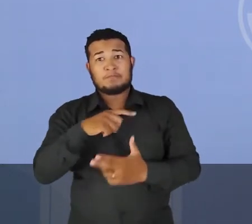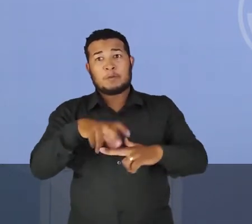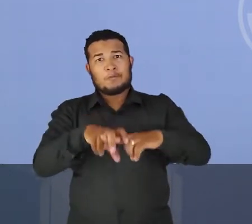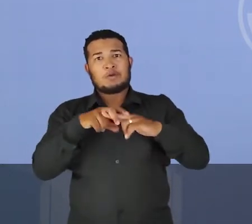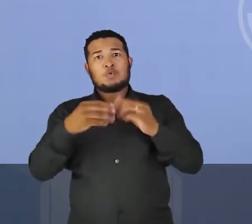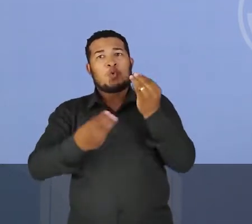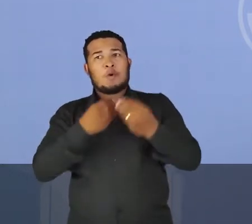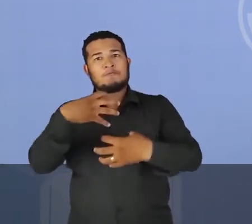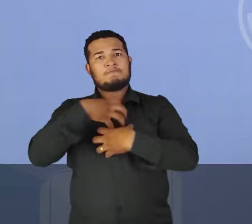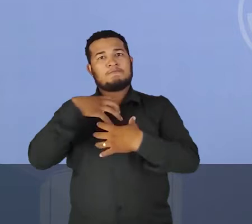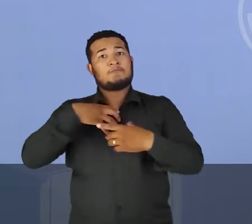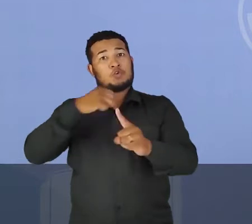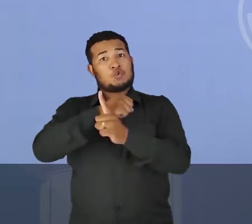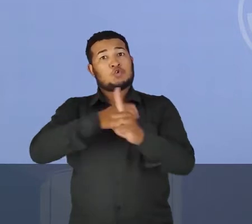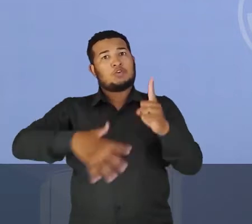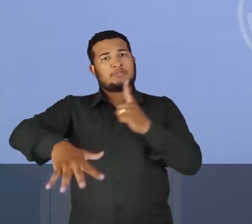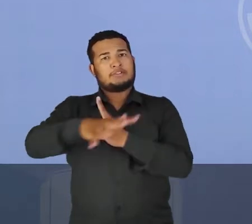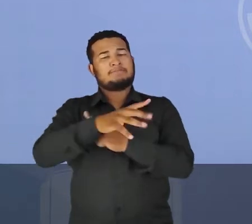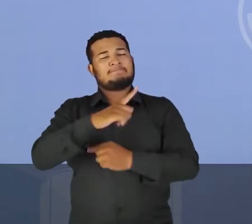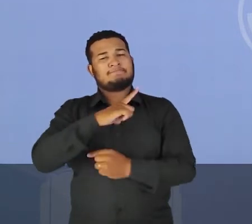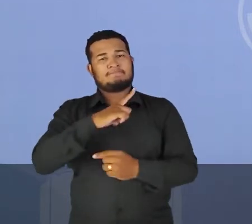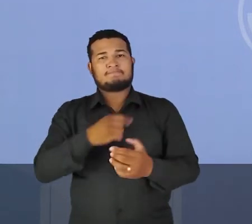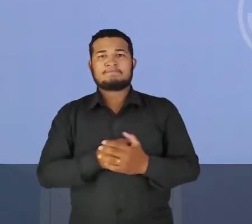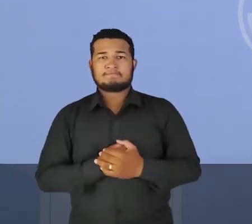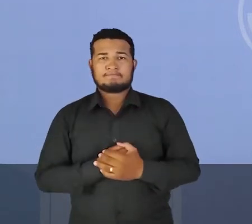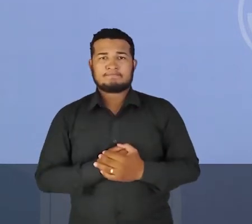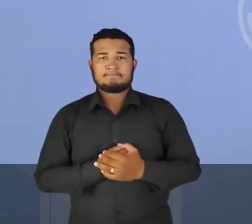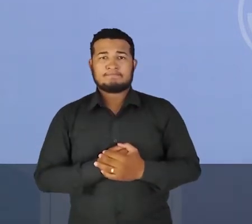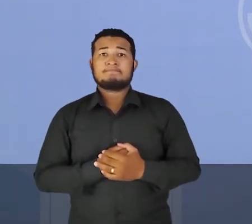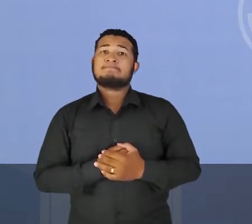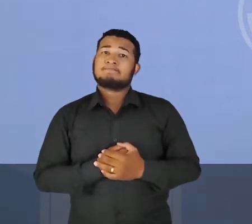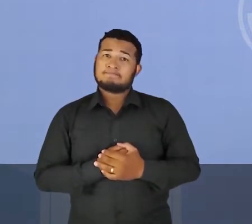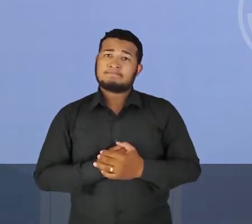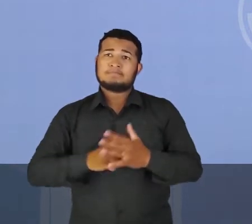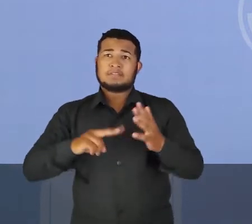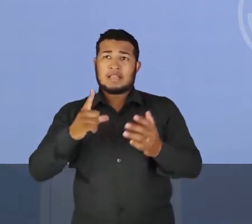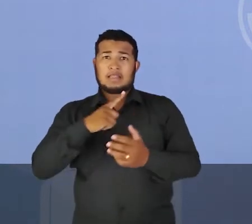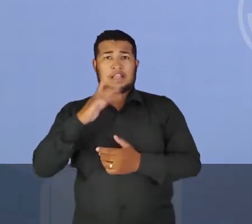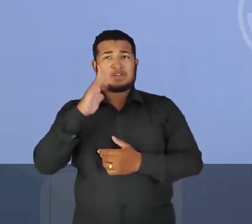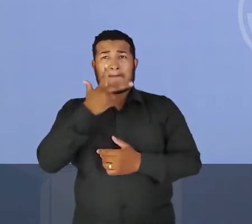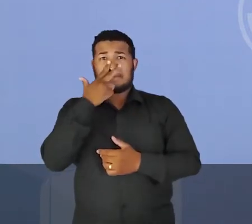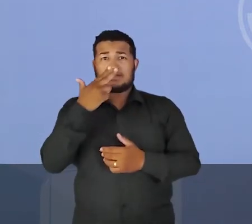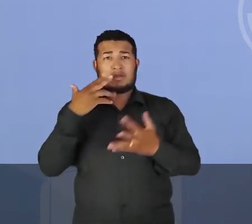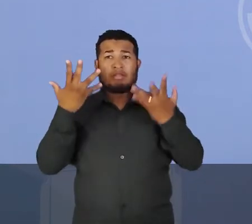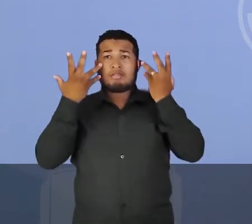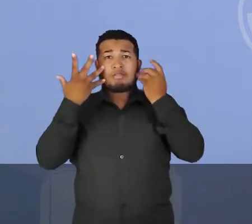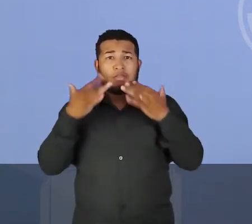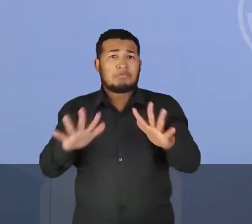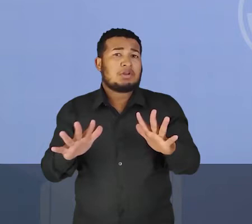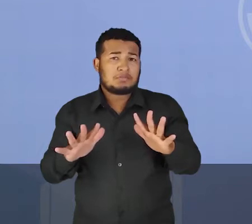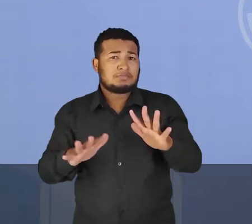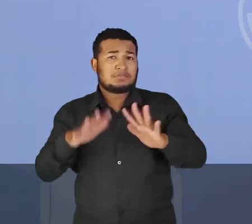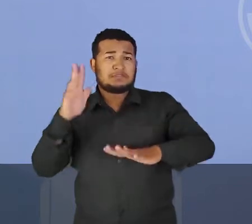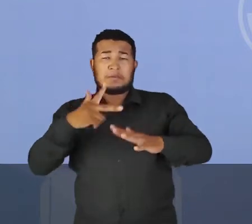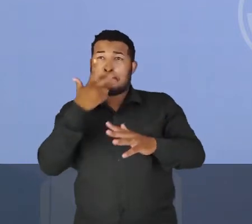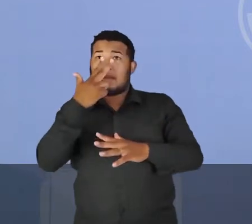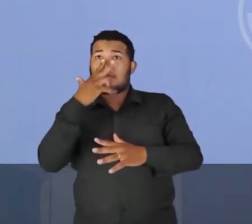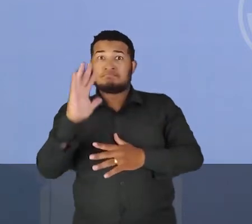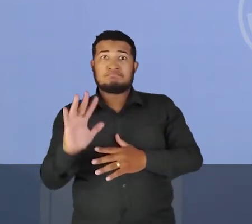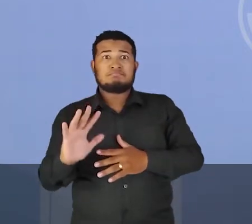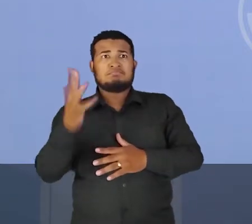a nossa sociedade funciona. Ou seja, já foi tão naturalizado que às vezes até em situações que